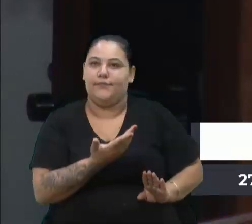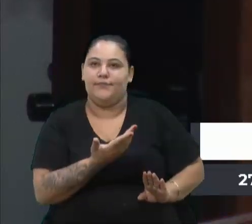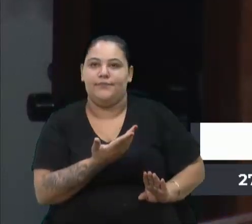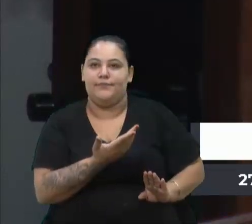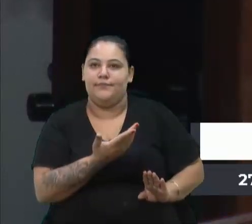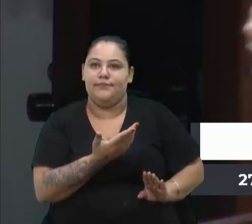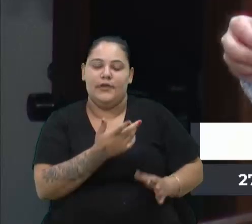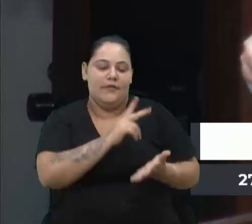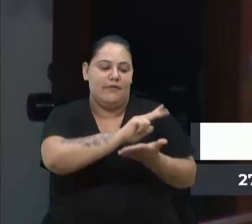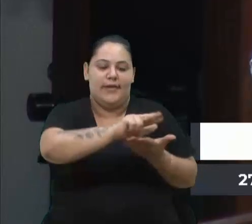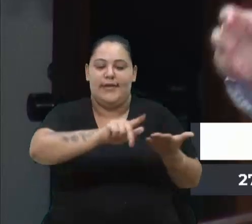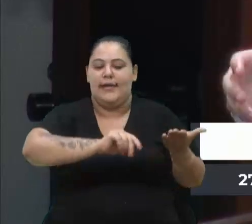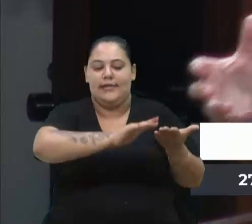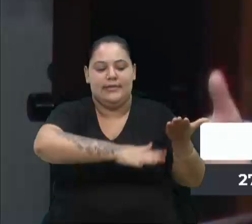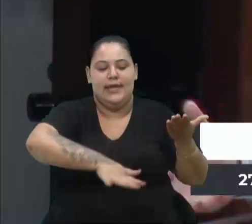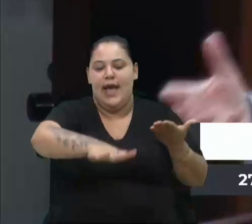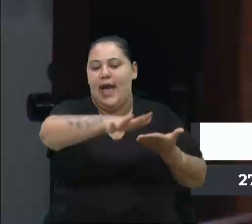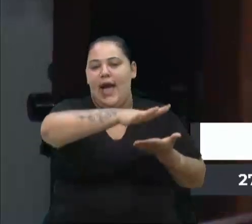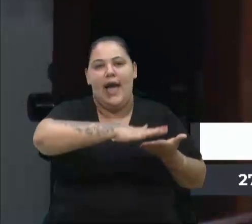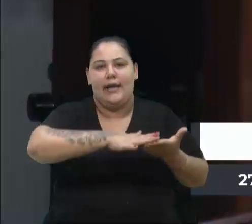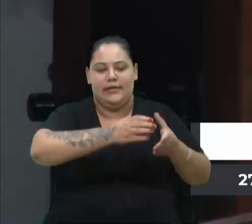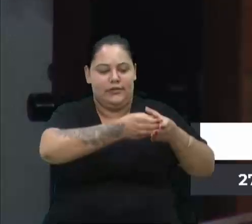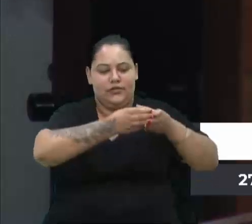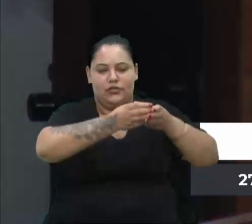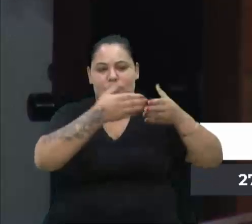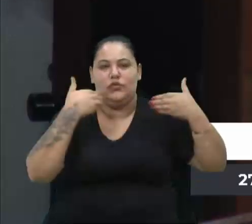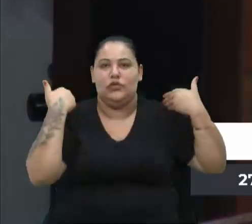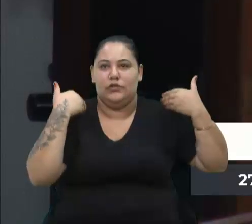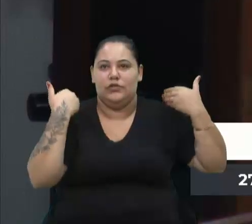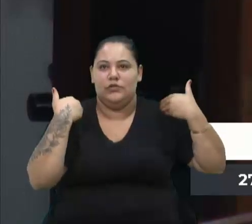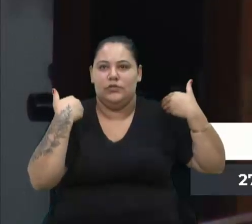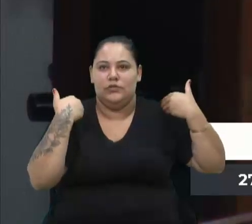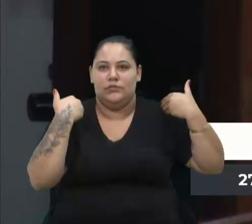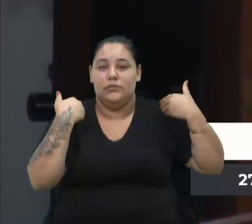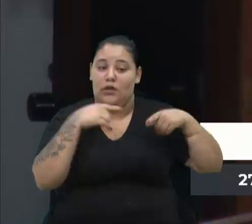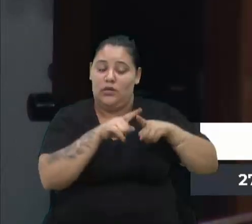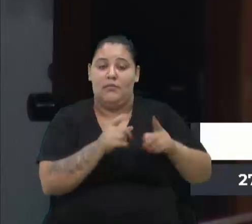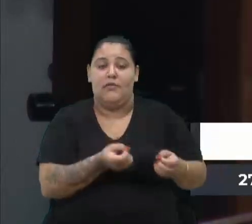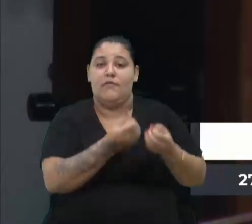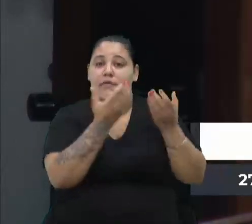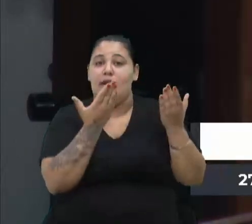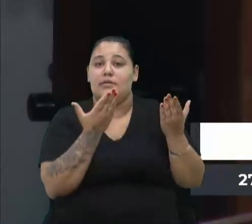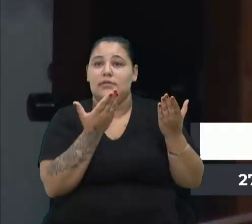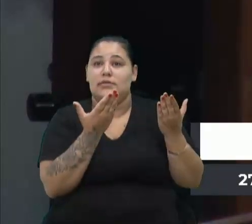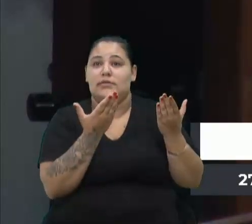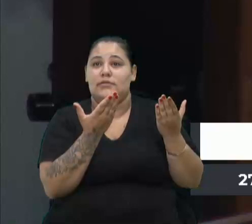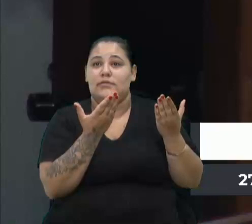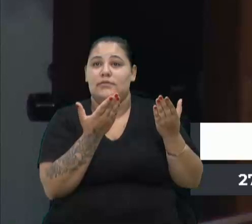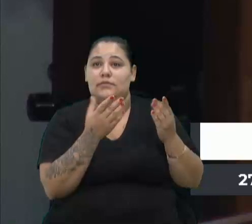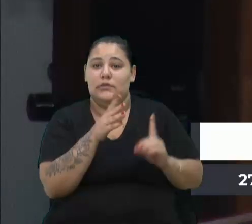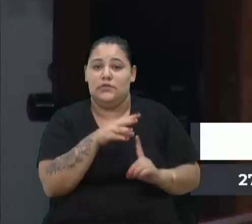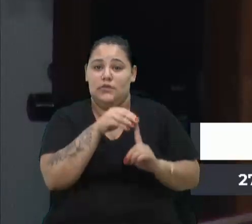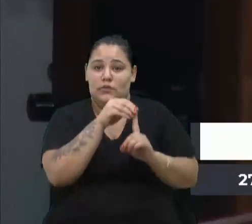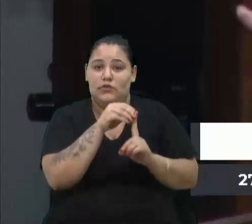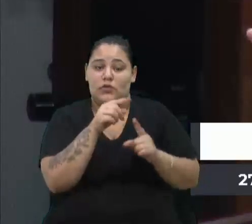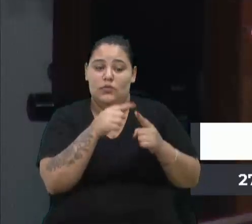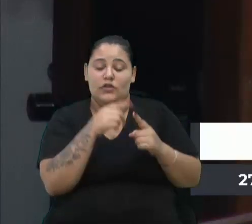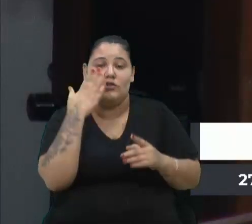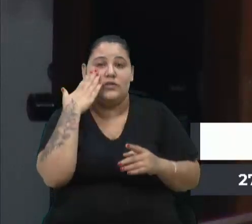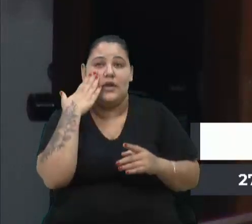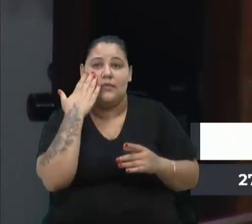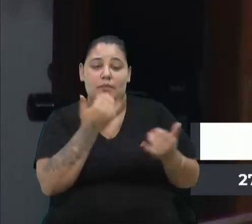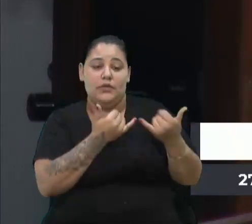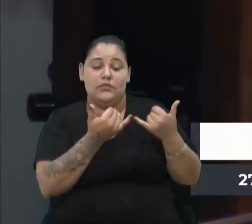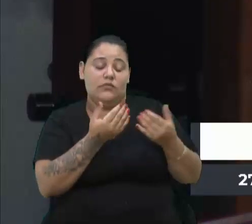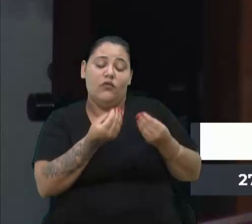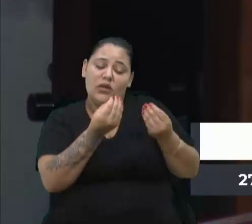nas mais variadas atrações turísticas que tem o Brasil, inclusive eventos. Né? Inclusive eventos, porque a gente sabe o quanto... Vou dar um exemplo só aqui, né,